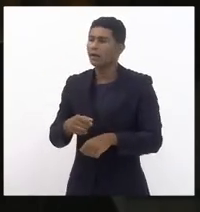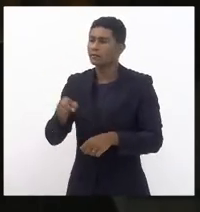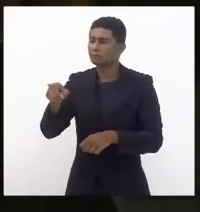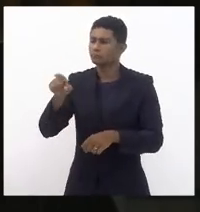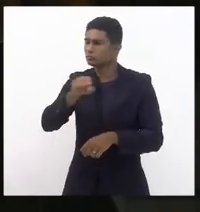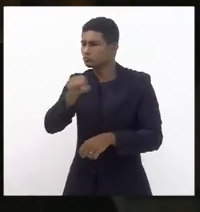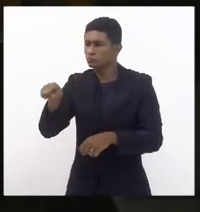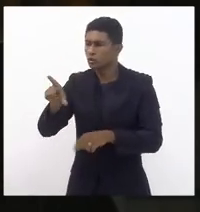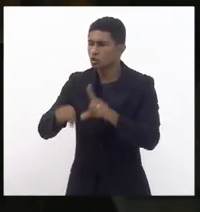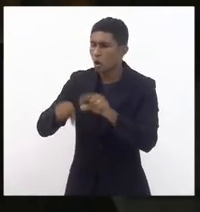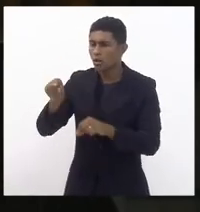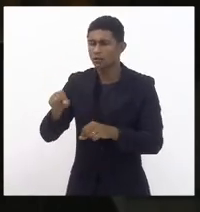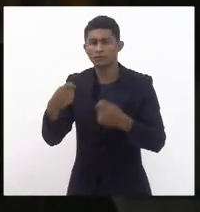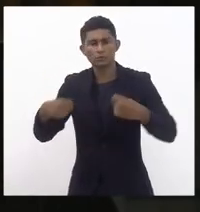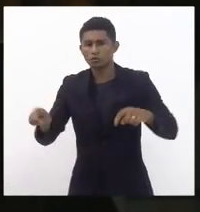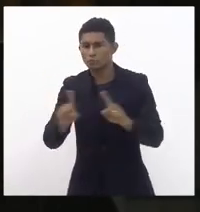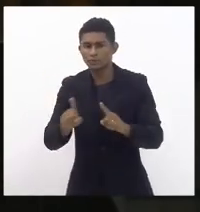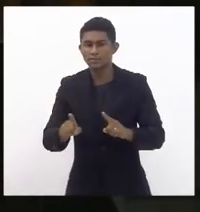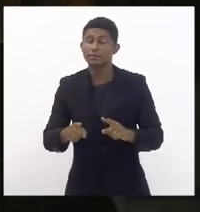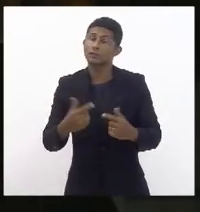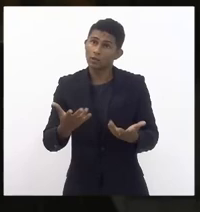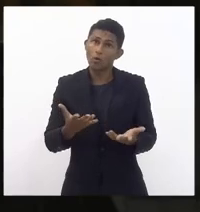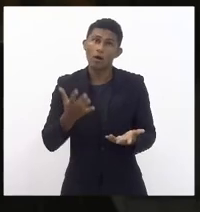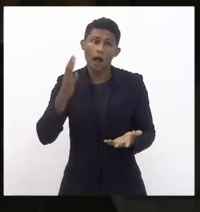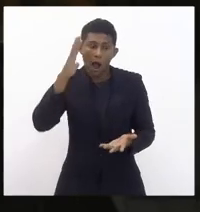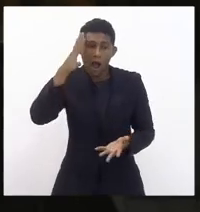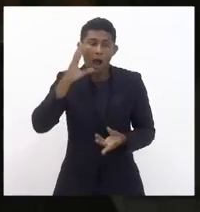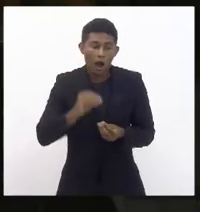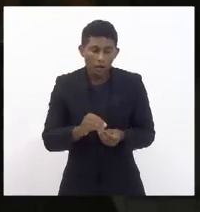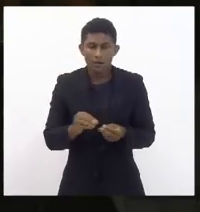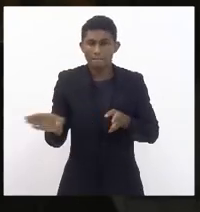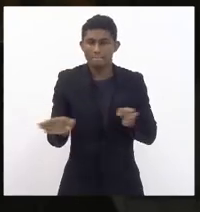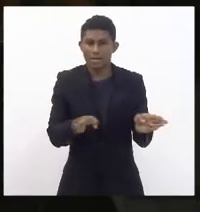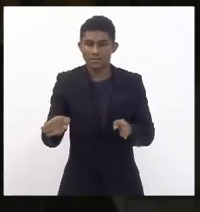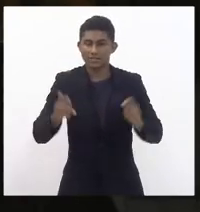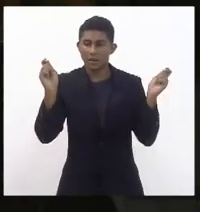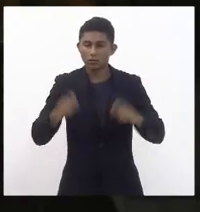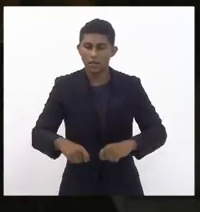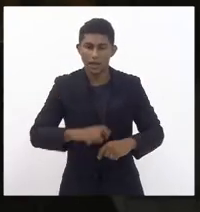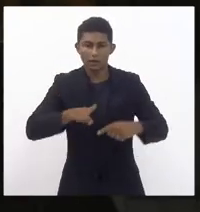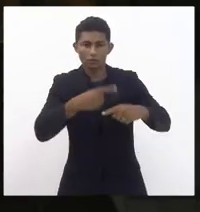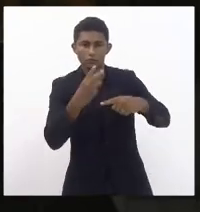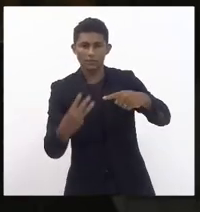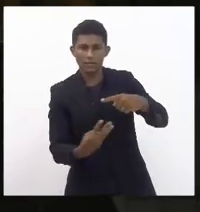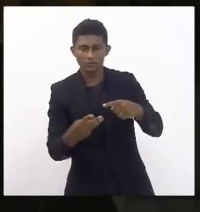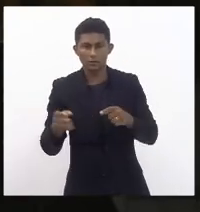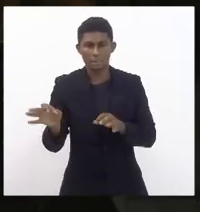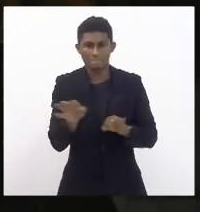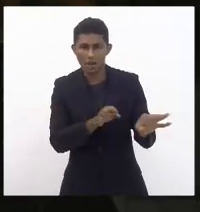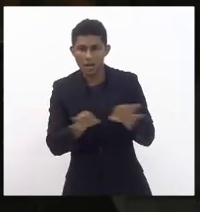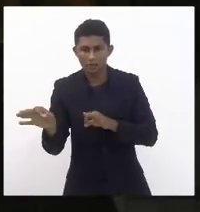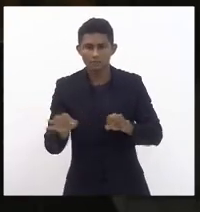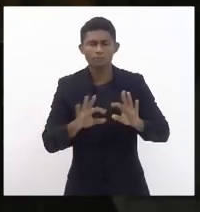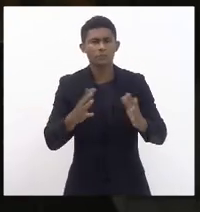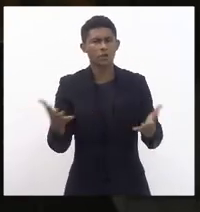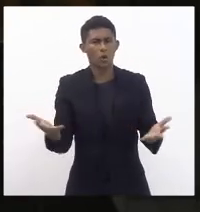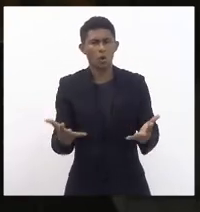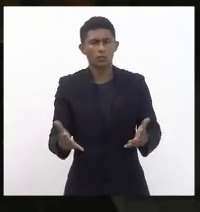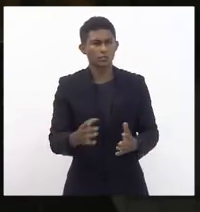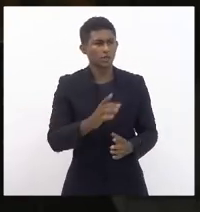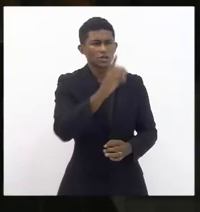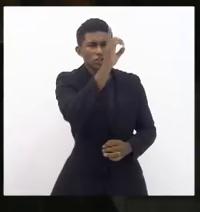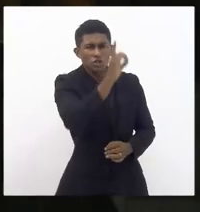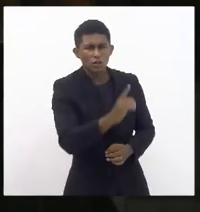seria a mediação para iniciar a implementação de um texto de planejamento Hoje eu fui alertado por diversos